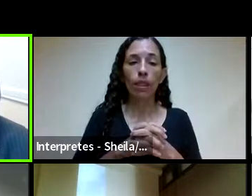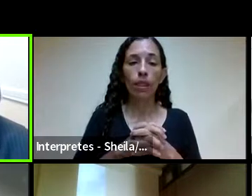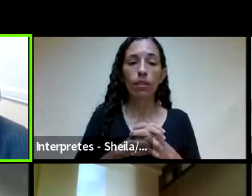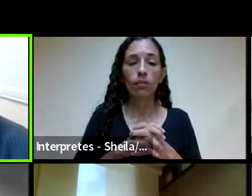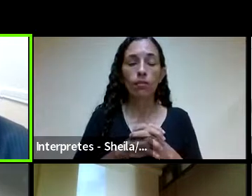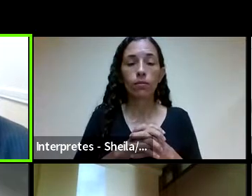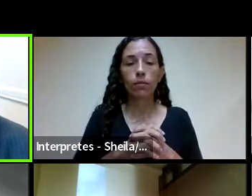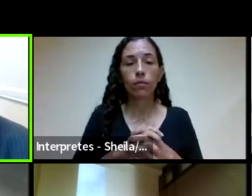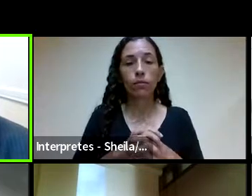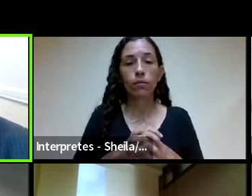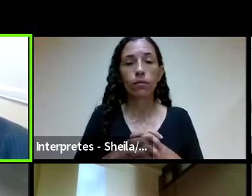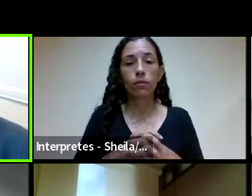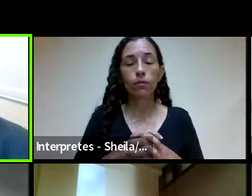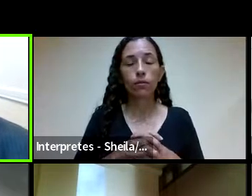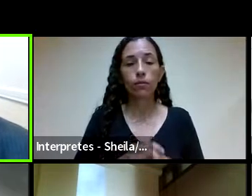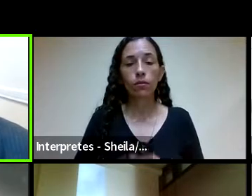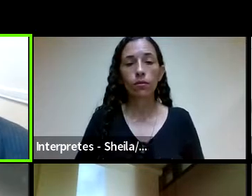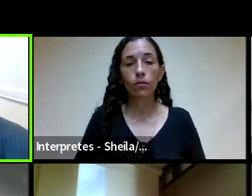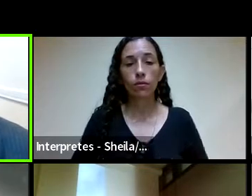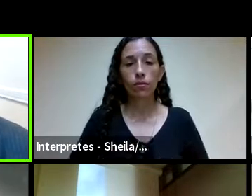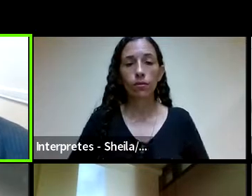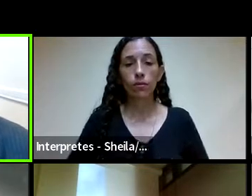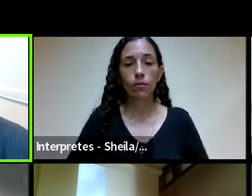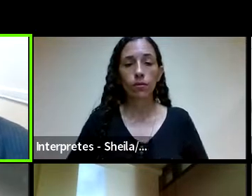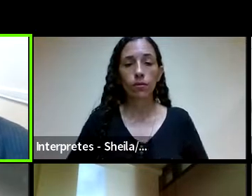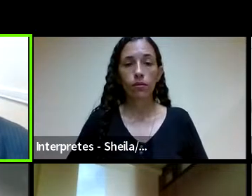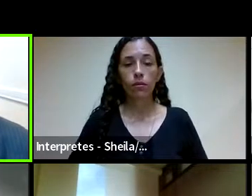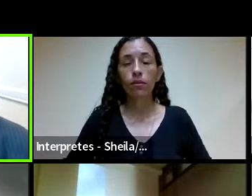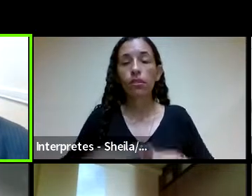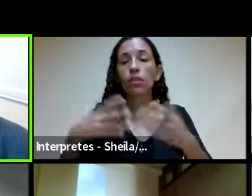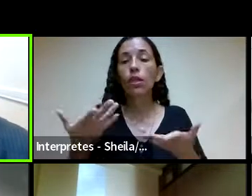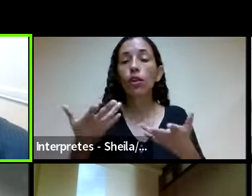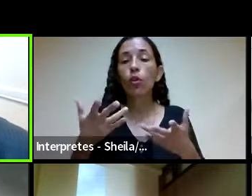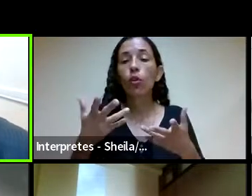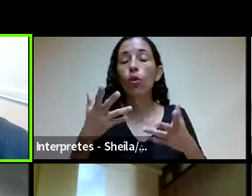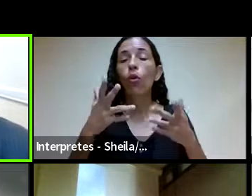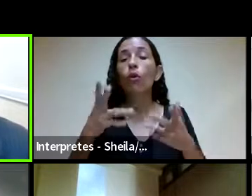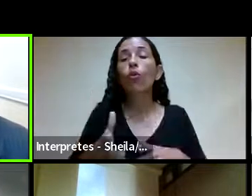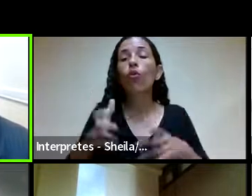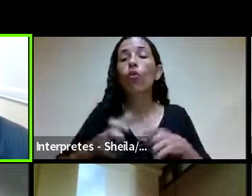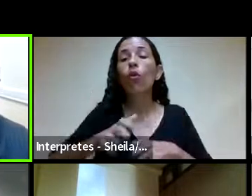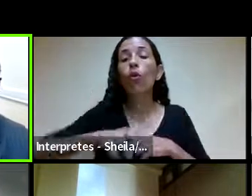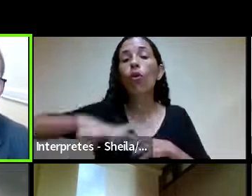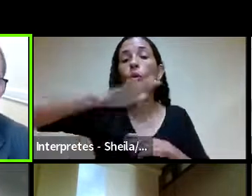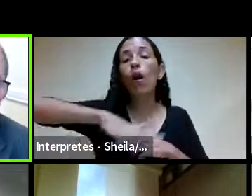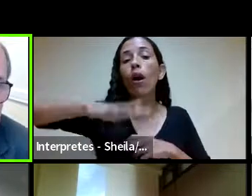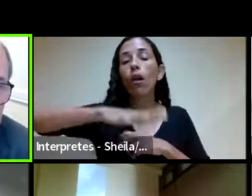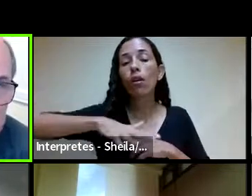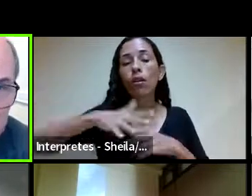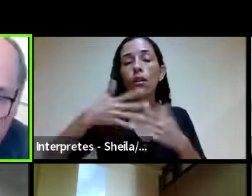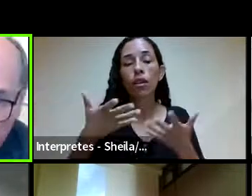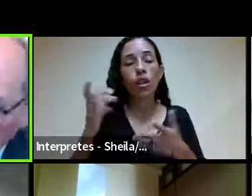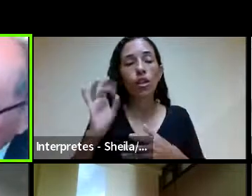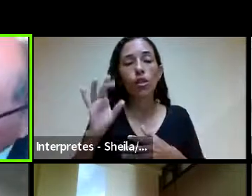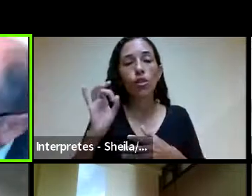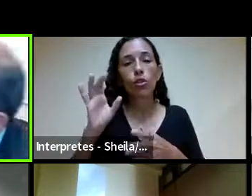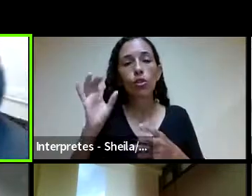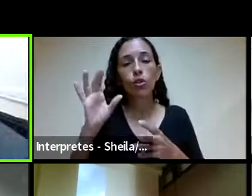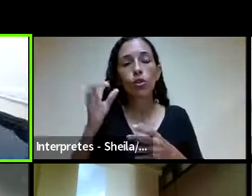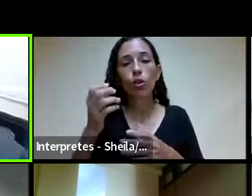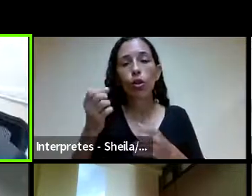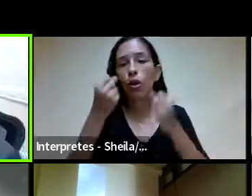alguma consistência a suportar esse meu entendimento. Era só esclarecimento